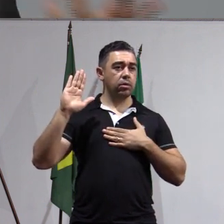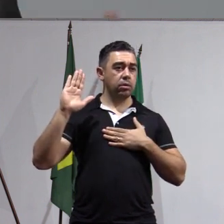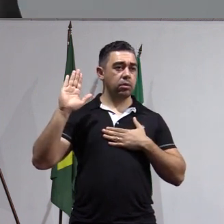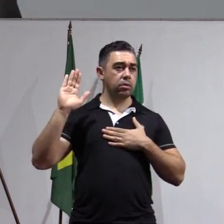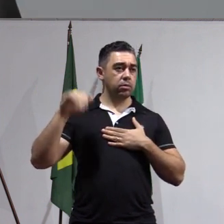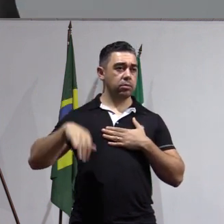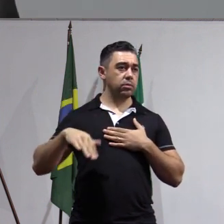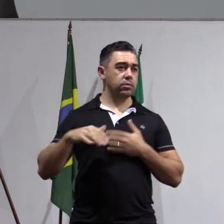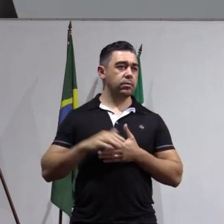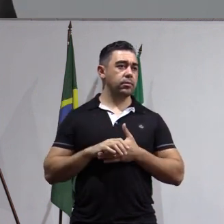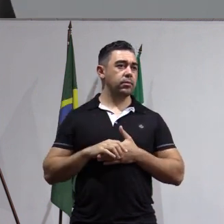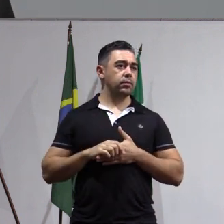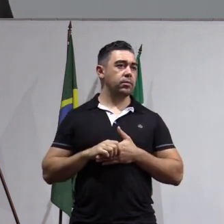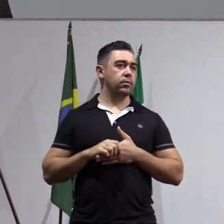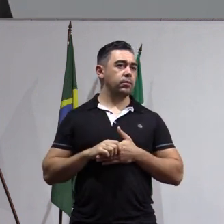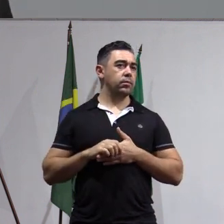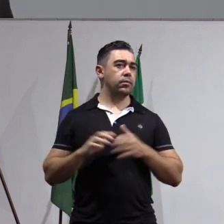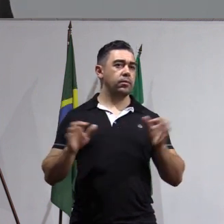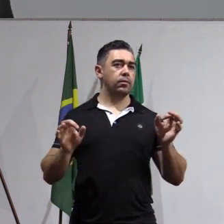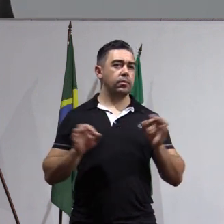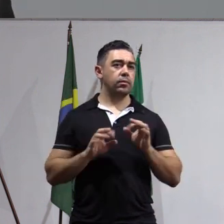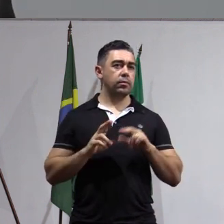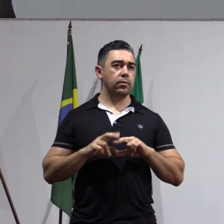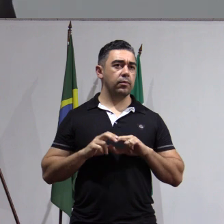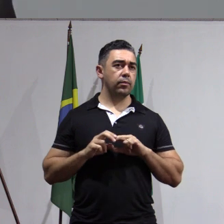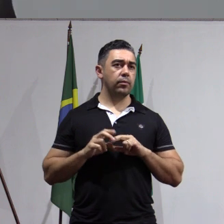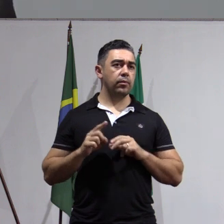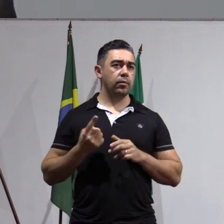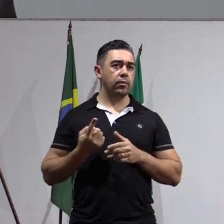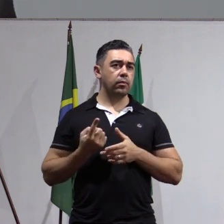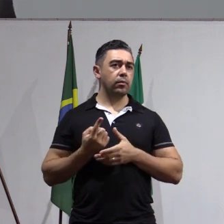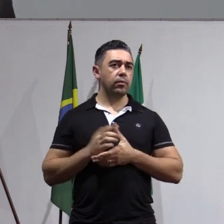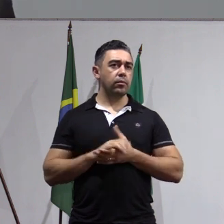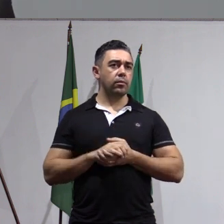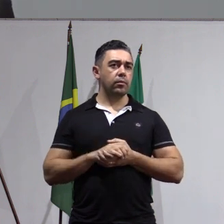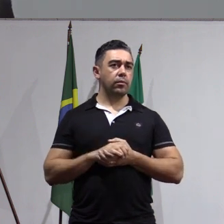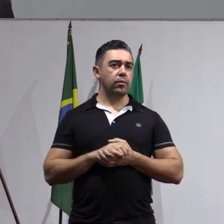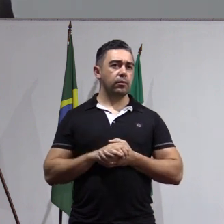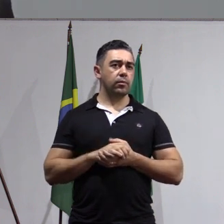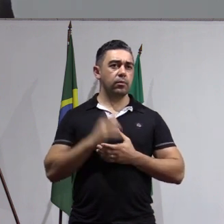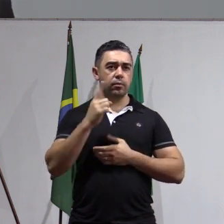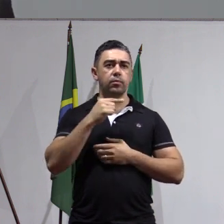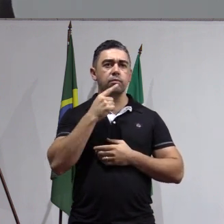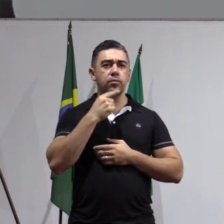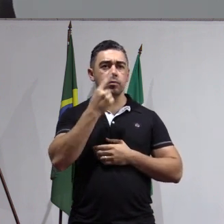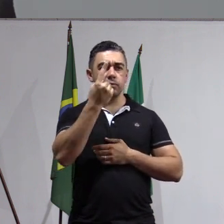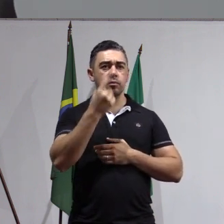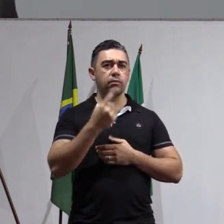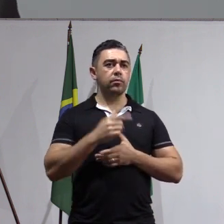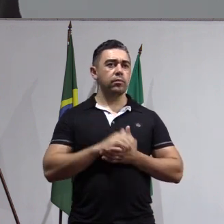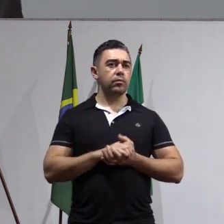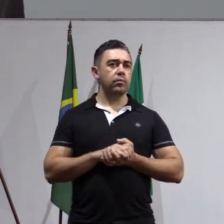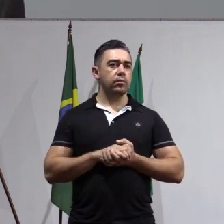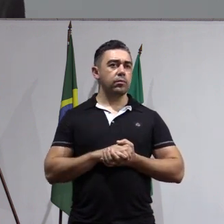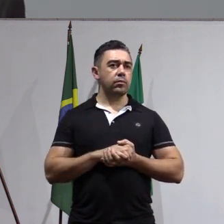Então, por contraste, eu diria que esse encaminhamento... Só um instantinho, já lhe dou a palavra para a sua dúvida.